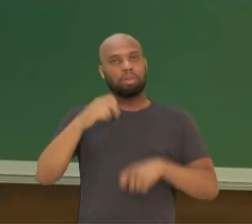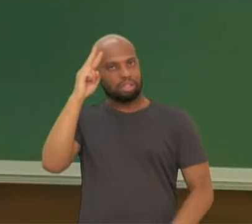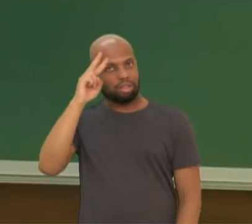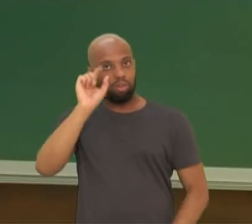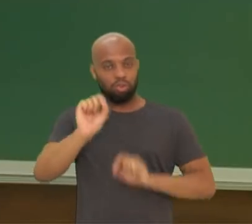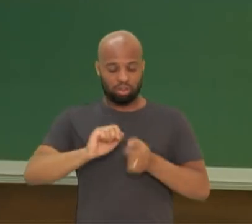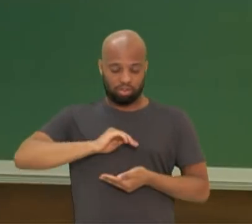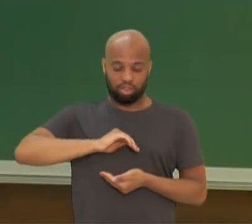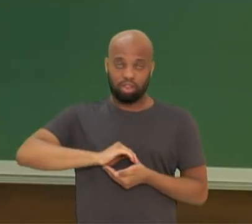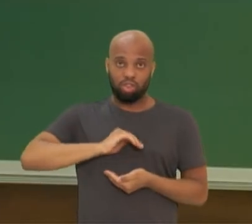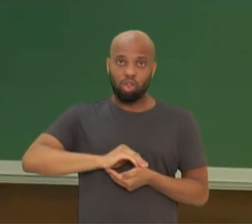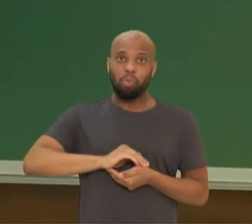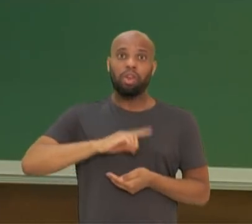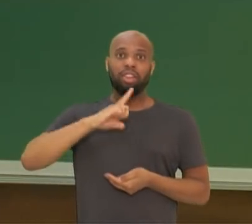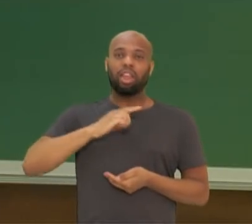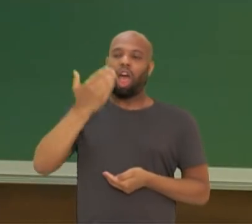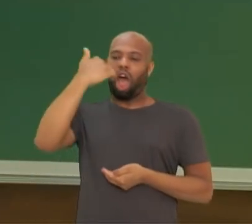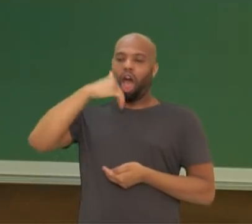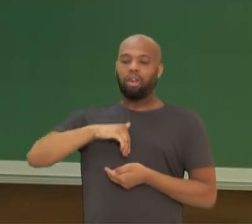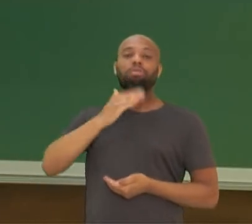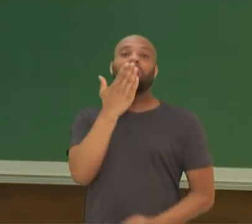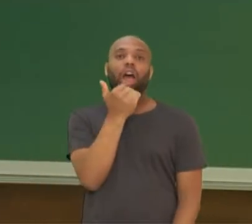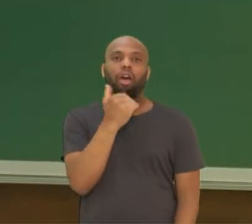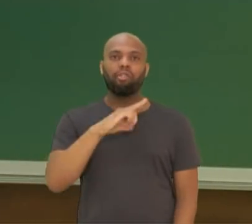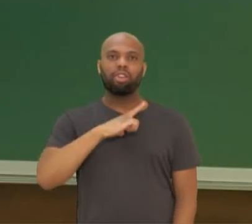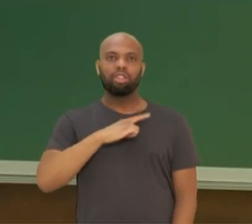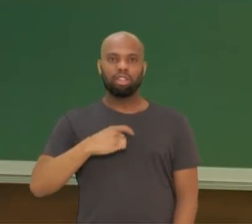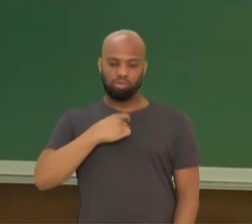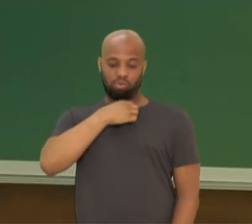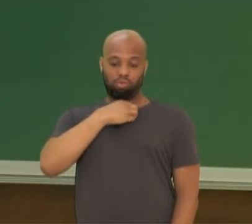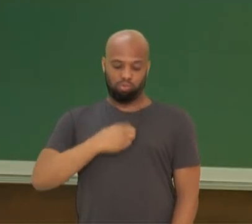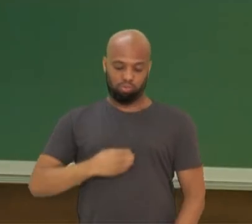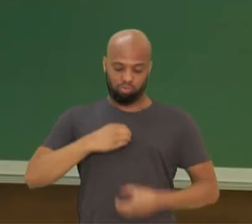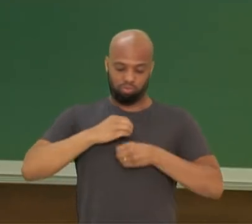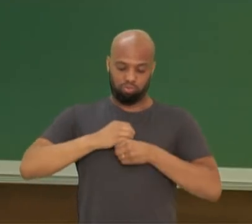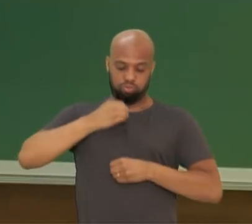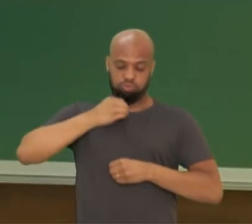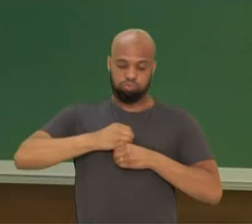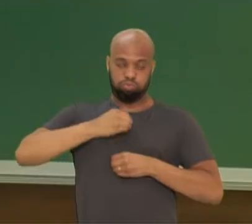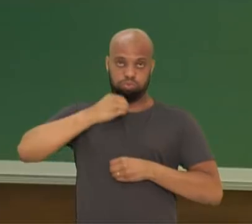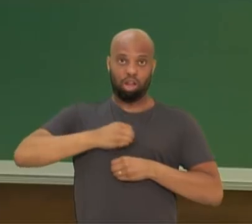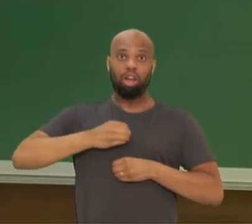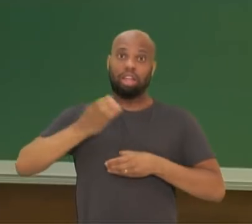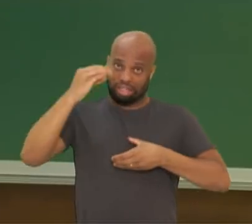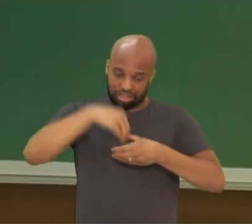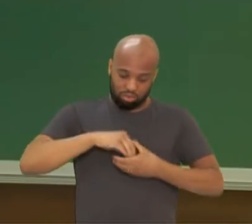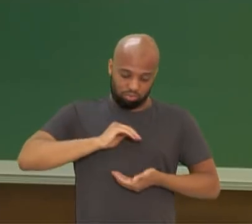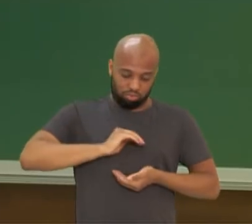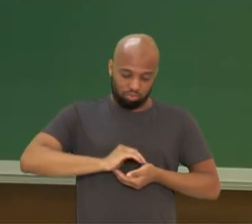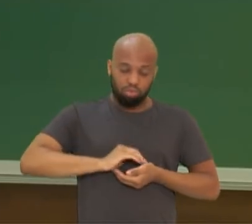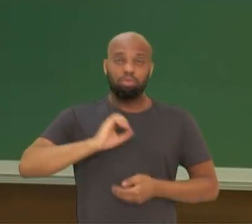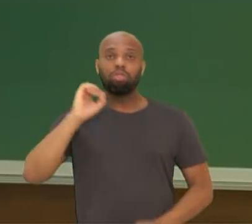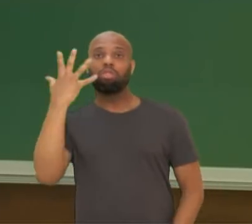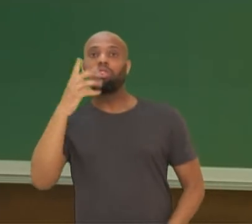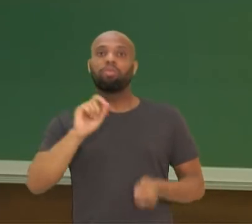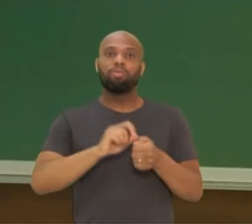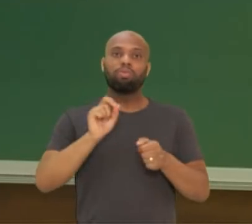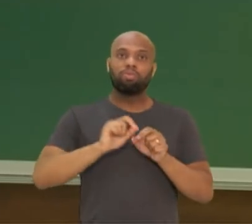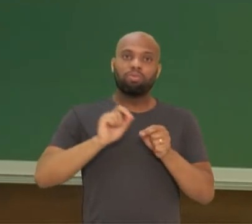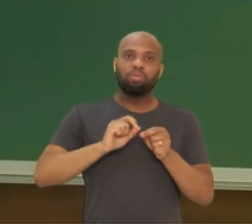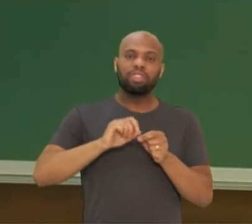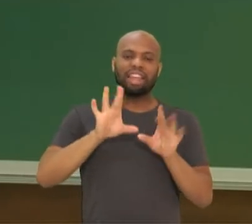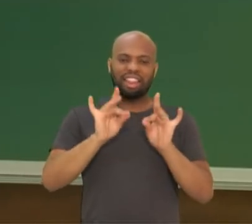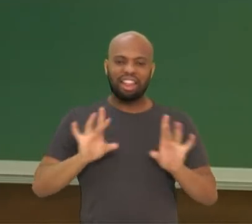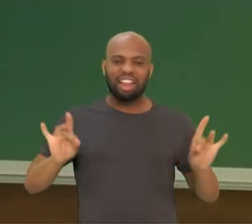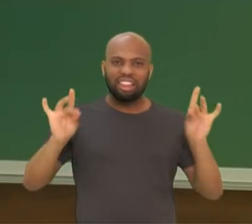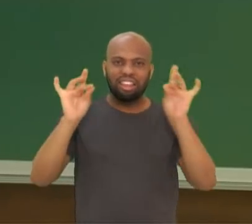aqui que o estômago vai receber o alimento por meio do esôfago e que ali dentro, né, vai acontecer a produção desse